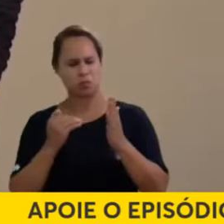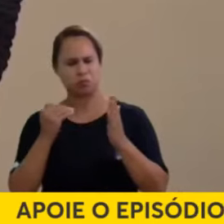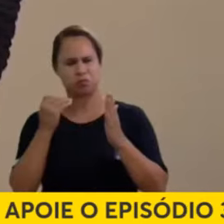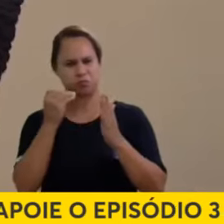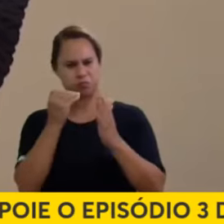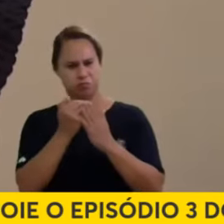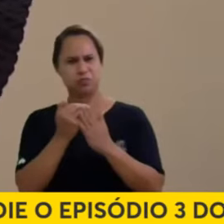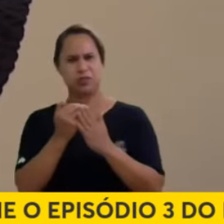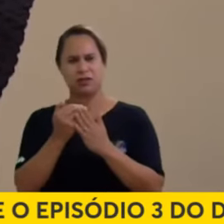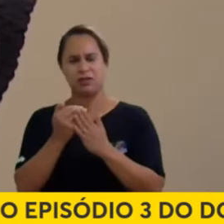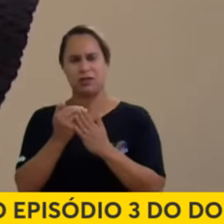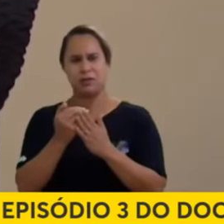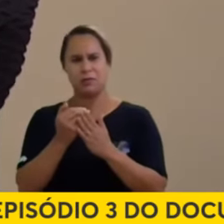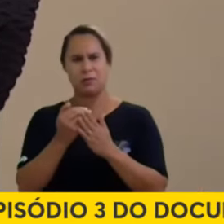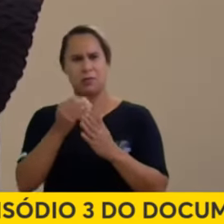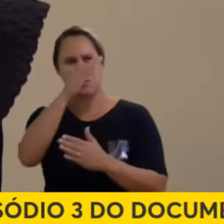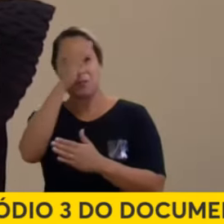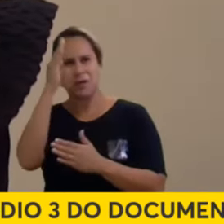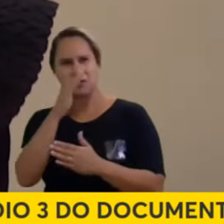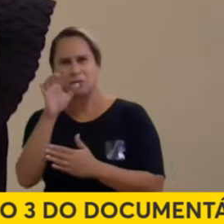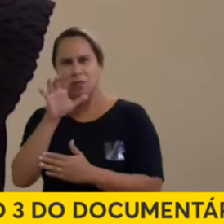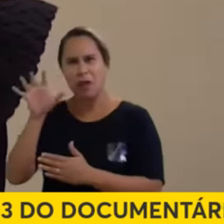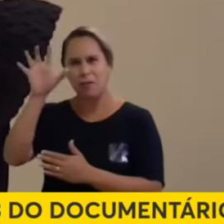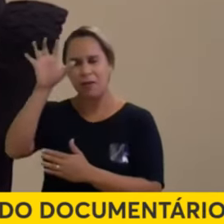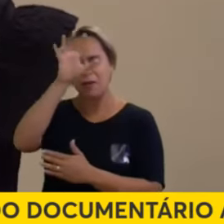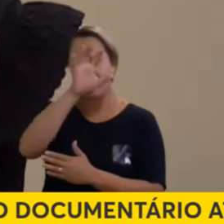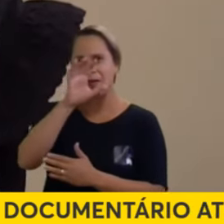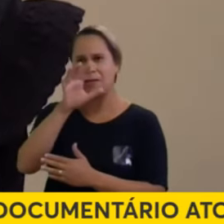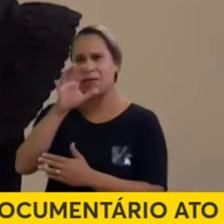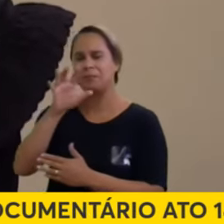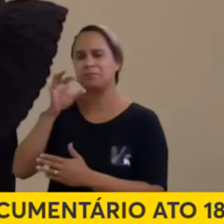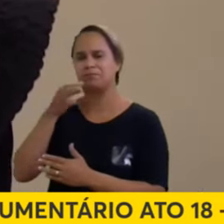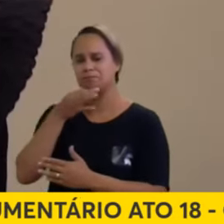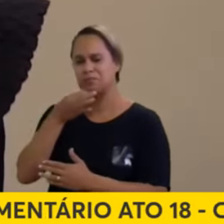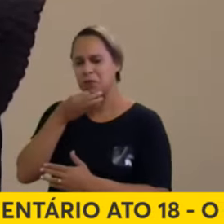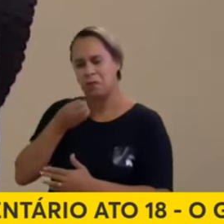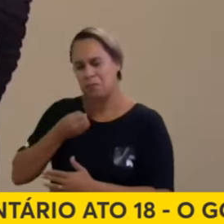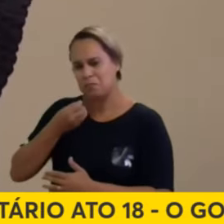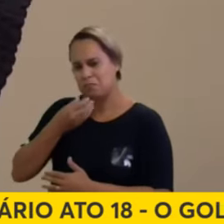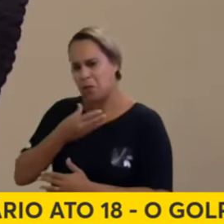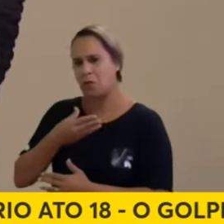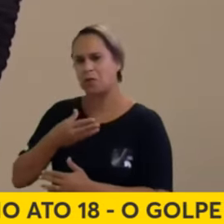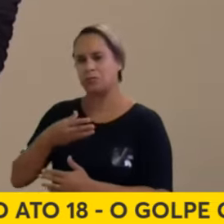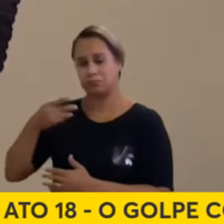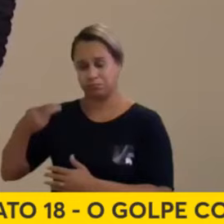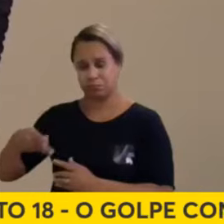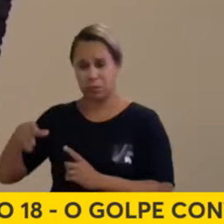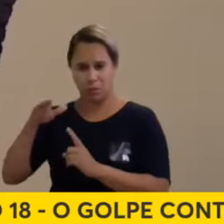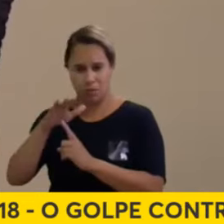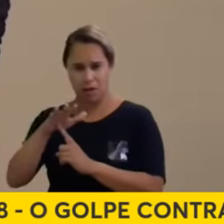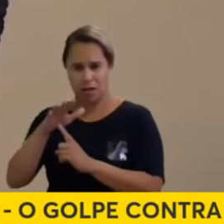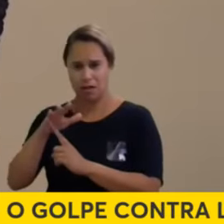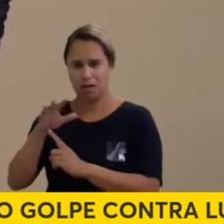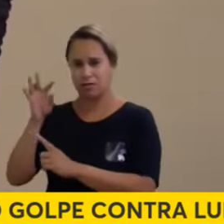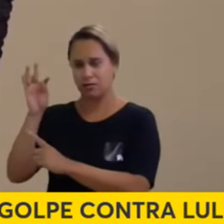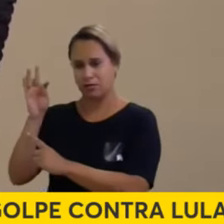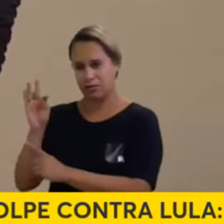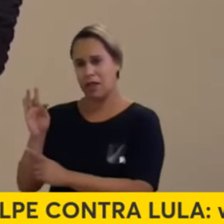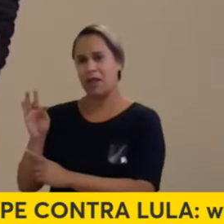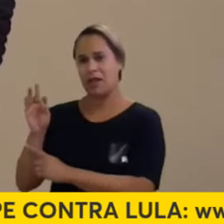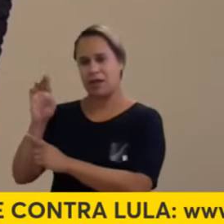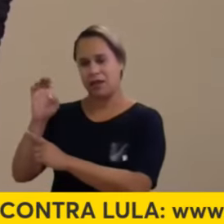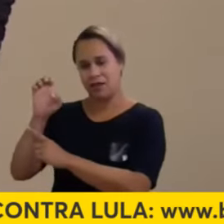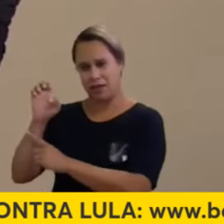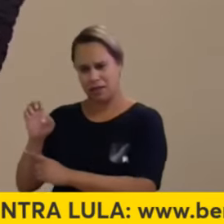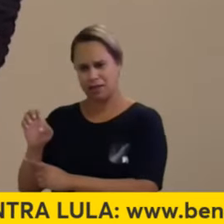afora muito por isso é porque os advogados e advogadas do Paraná levam a nossa imagem em Brasil aa foram debates